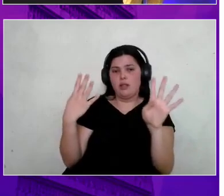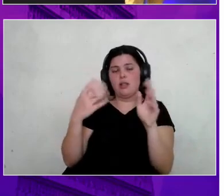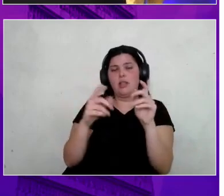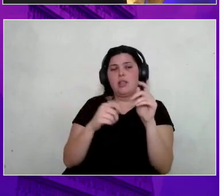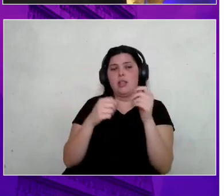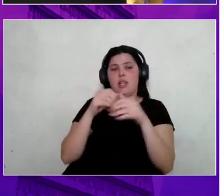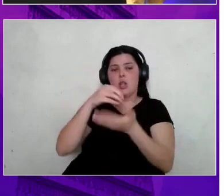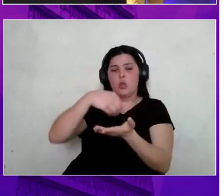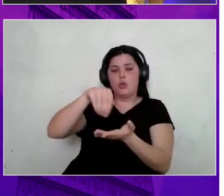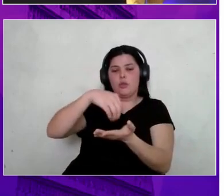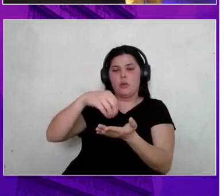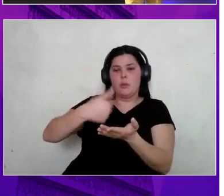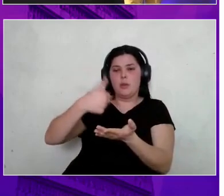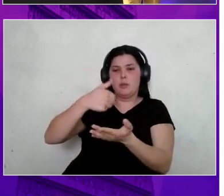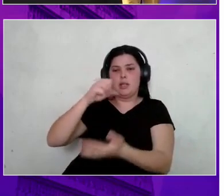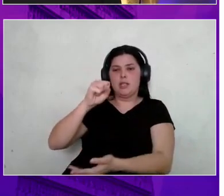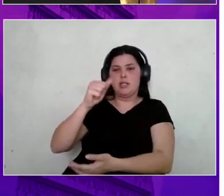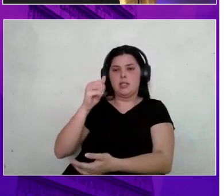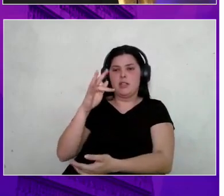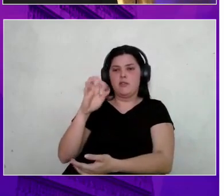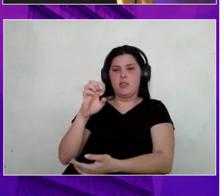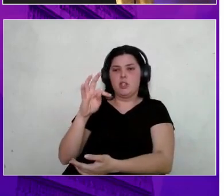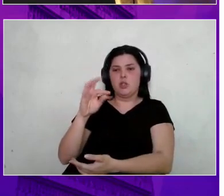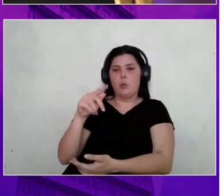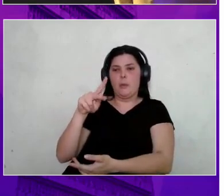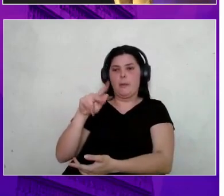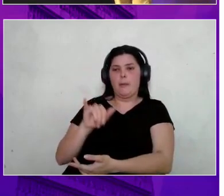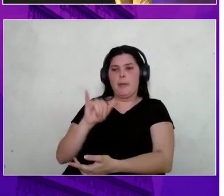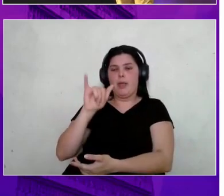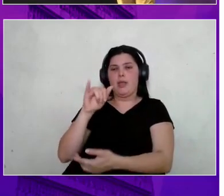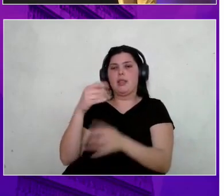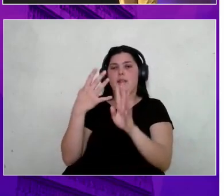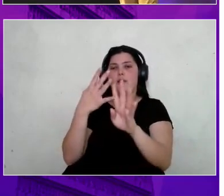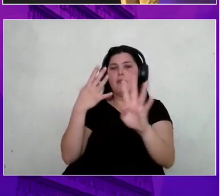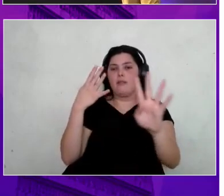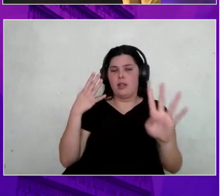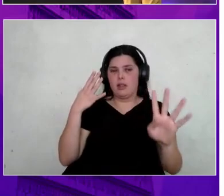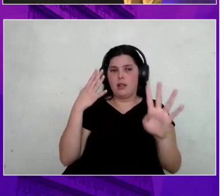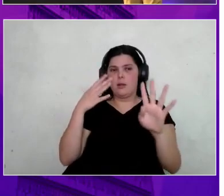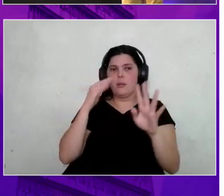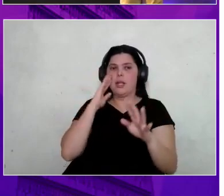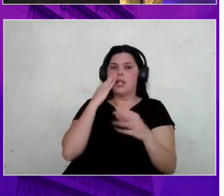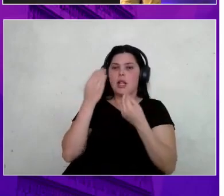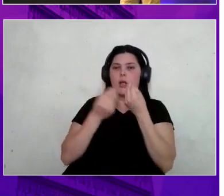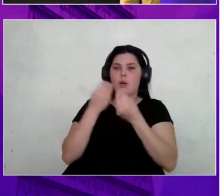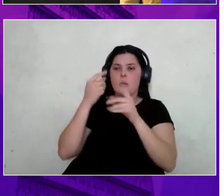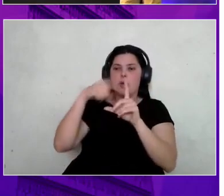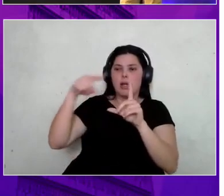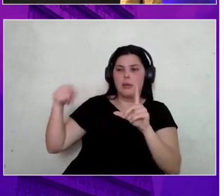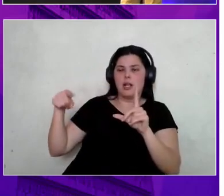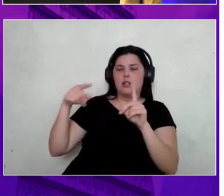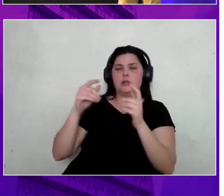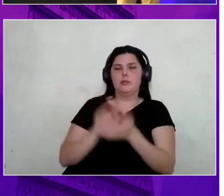aplicação do SafetyPay que teve a adoção de filas para lidar com essa questão de escalabilidade, né?